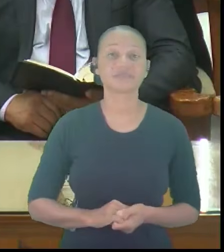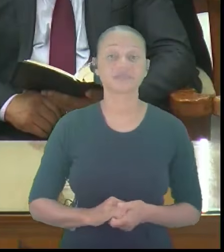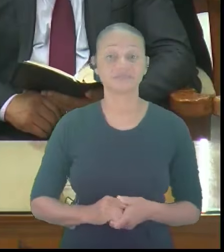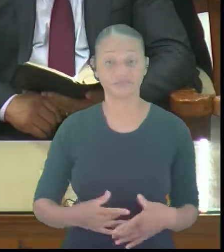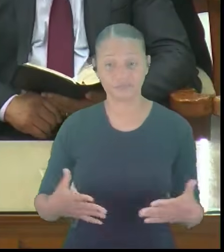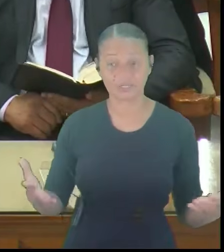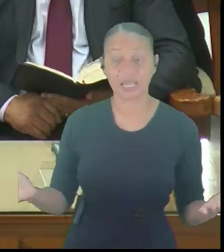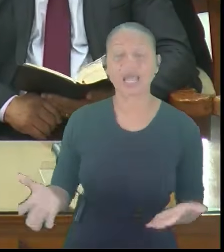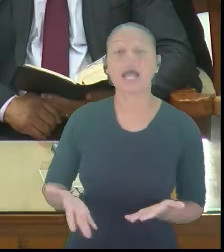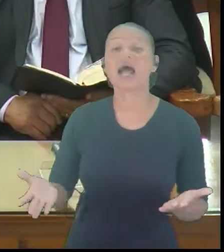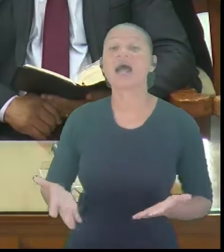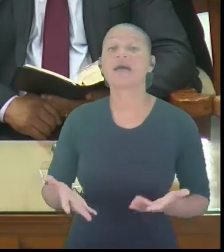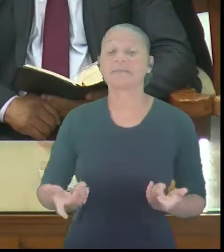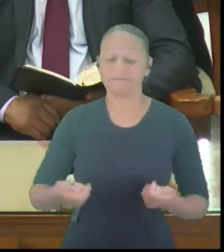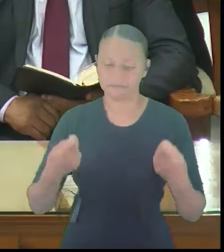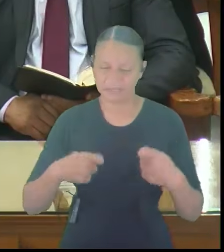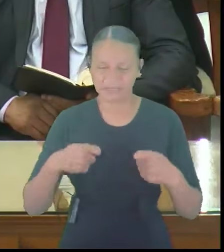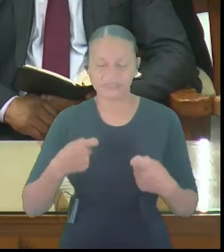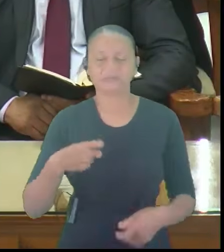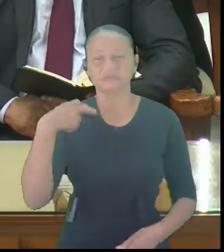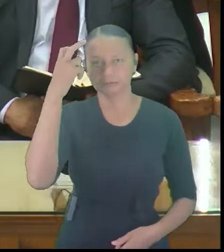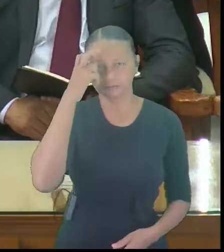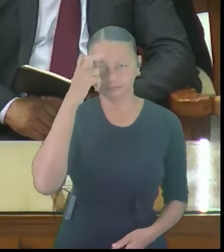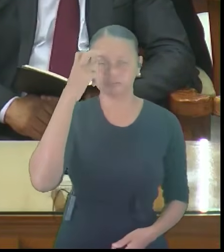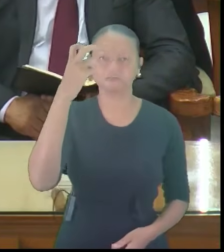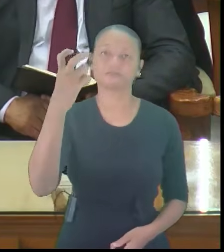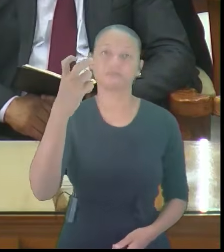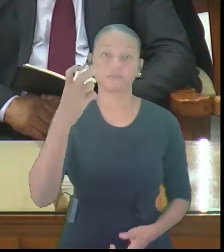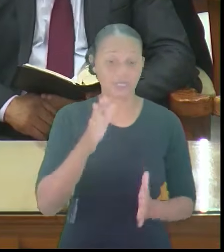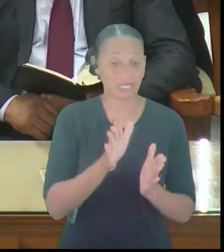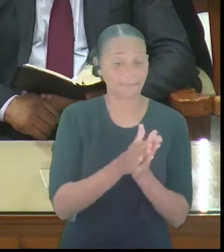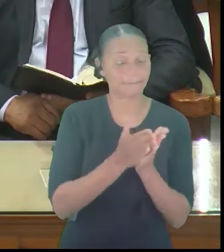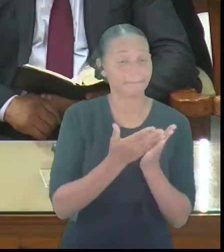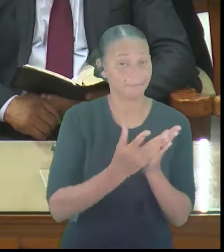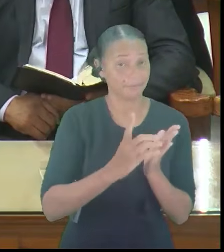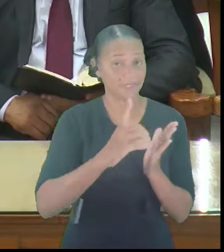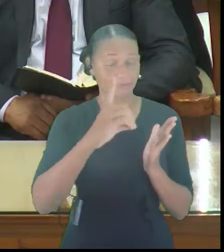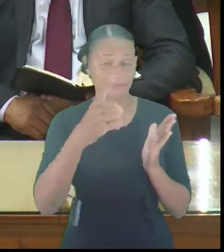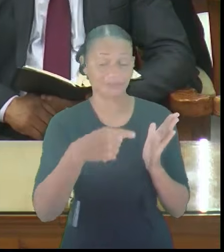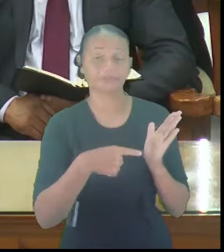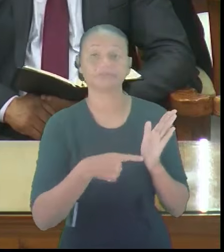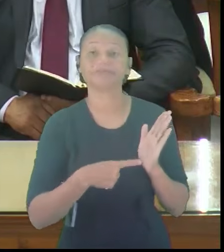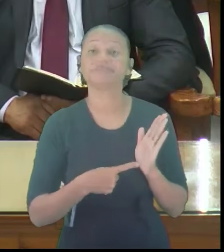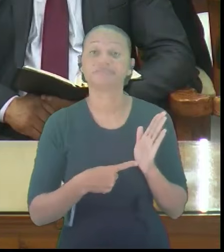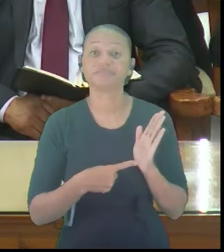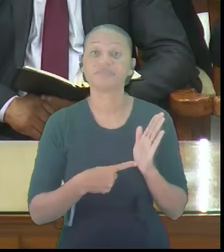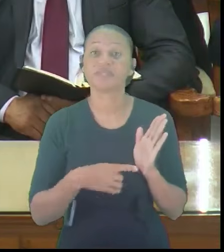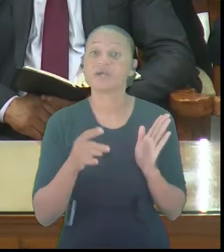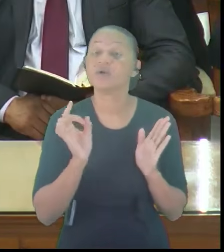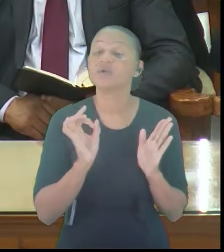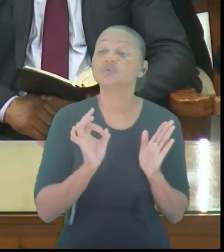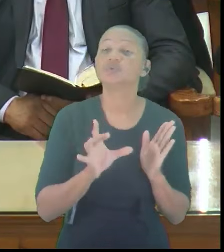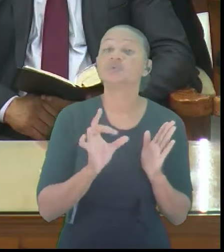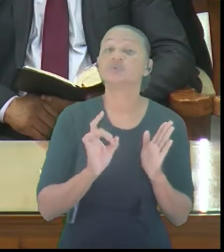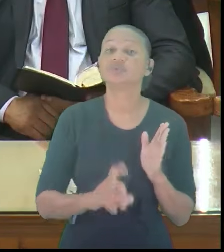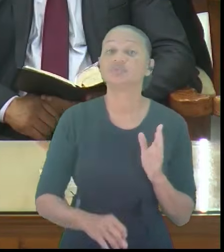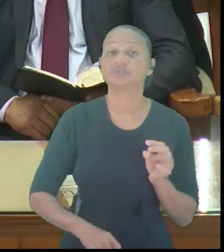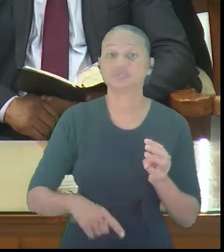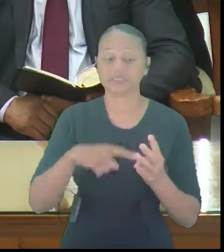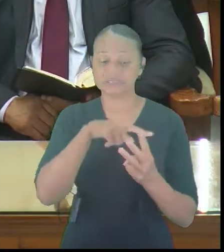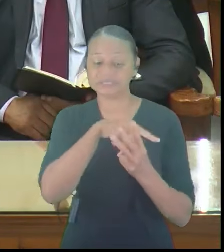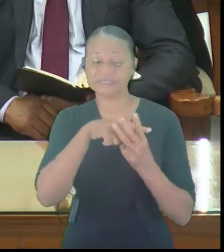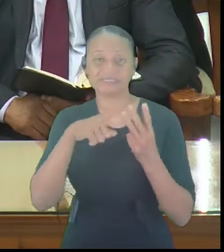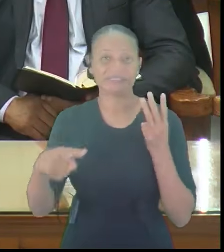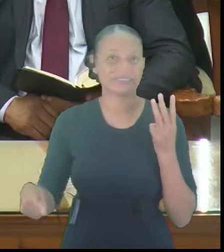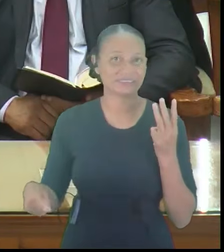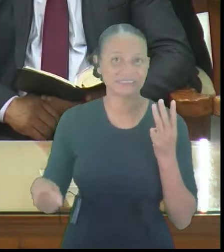Agora precisamos ser inteligentes. Na Bíblia, só tem 3 épocas